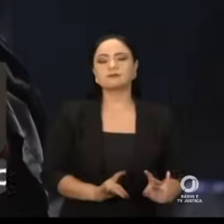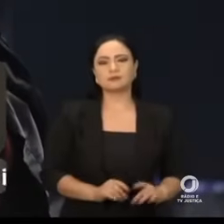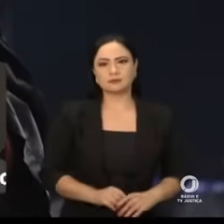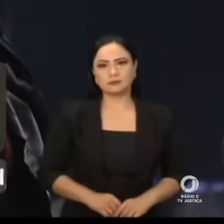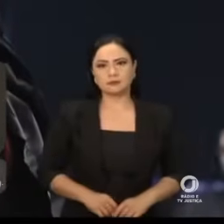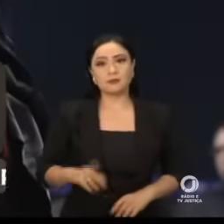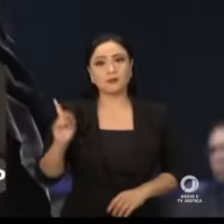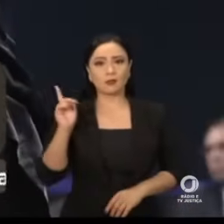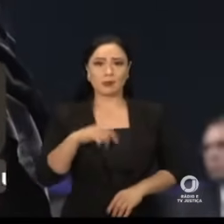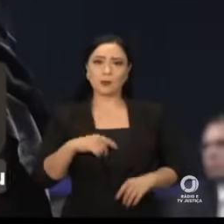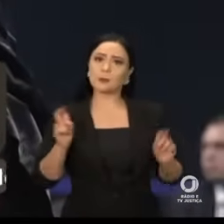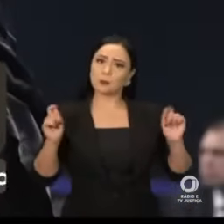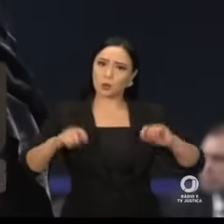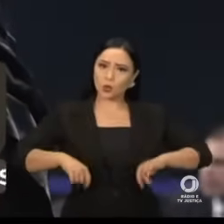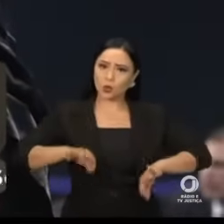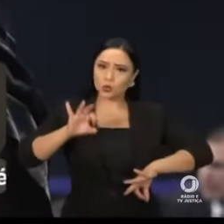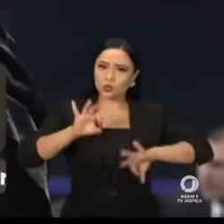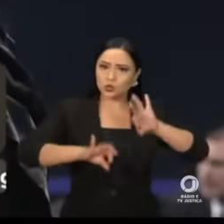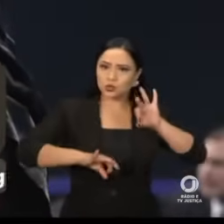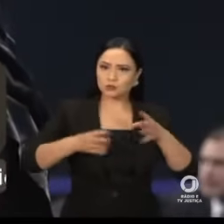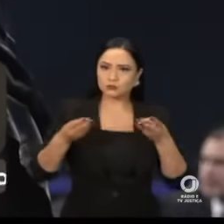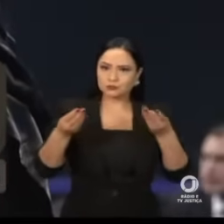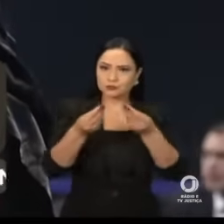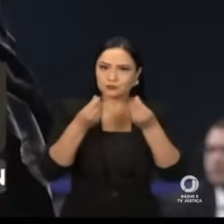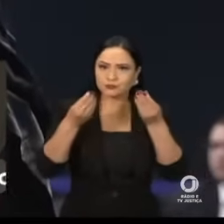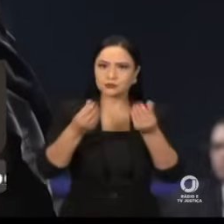Essa é a possibilidade jurídica de instigação.